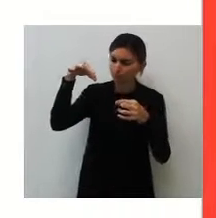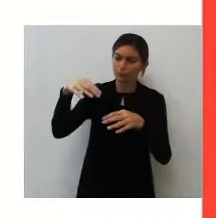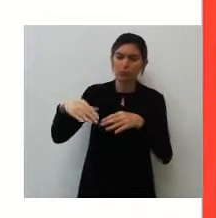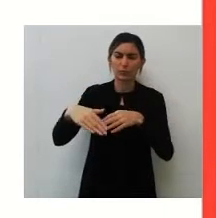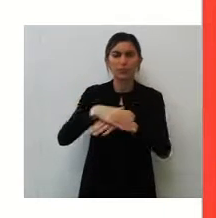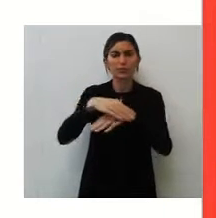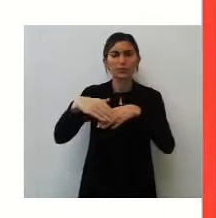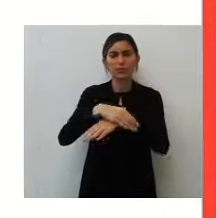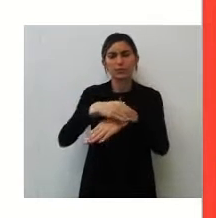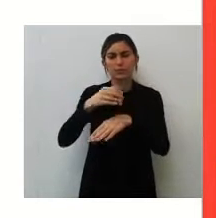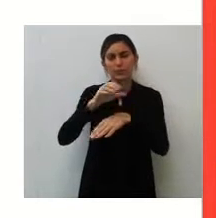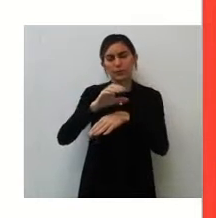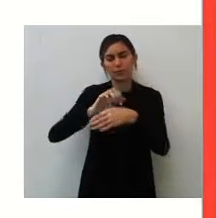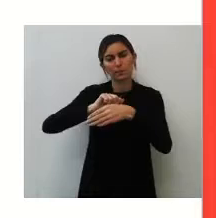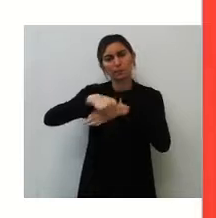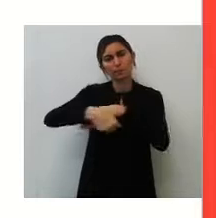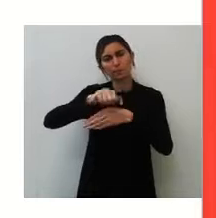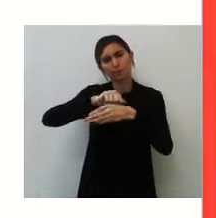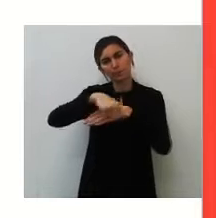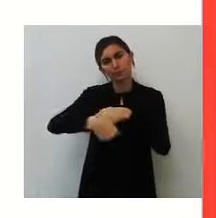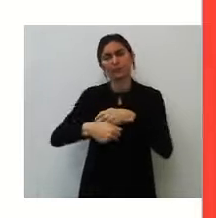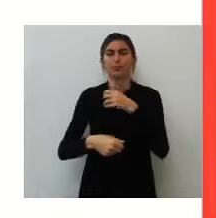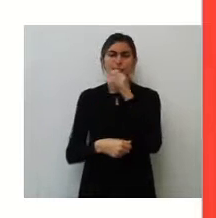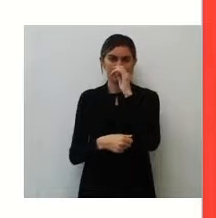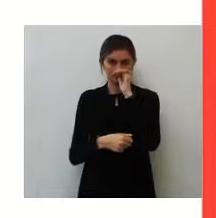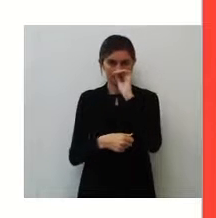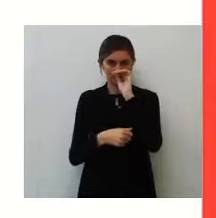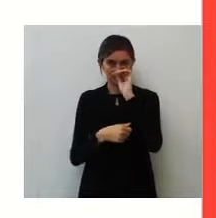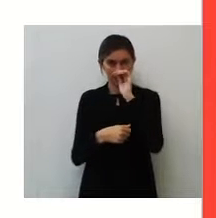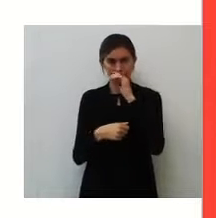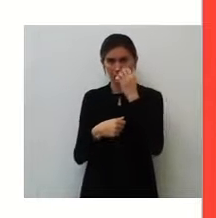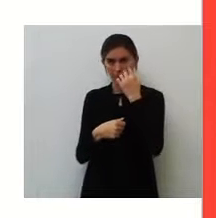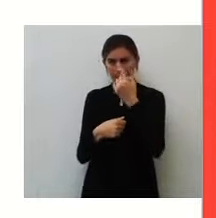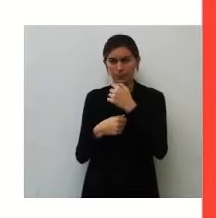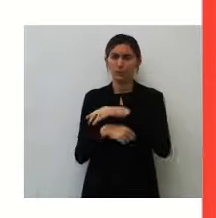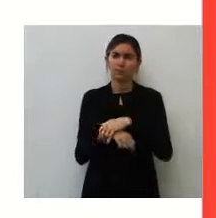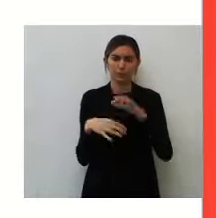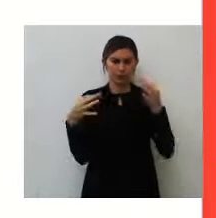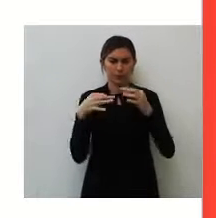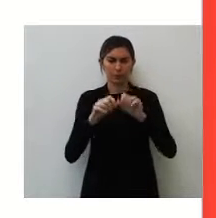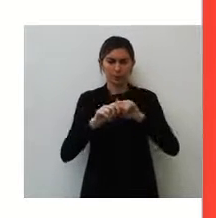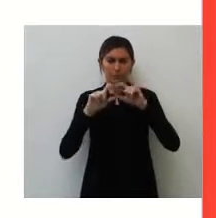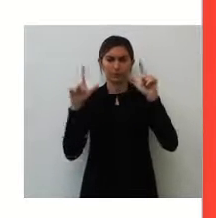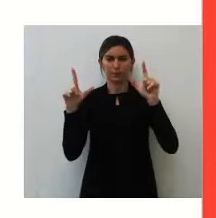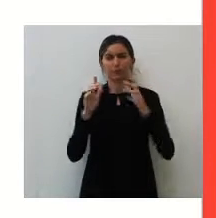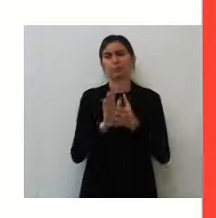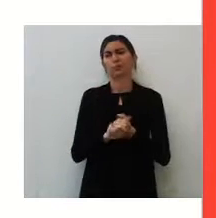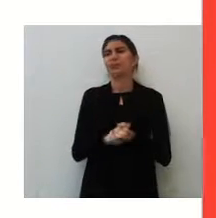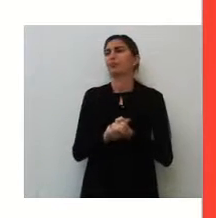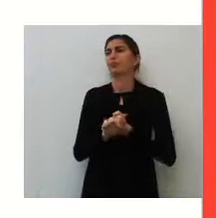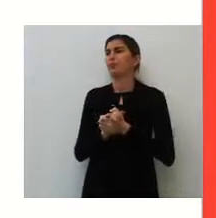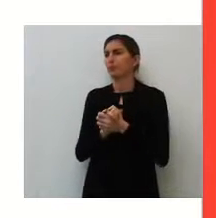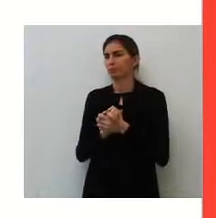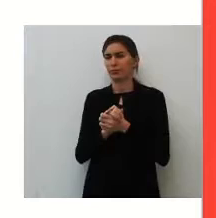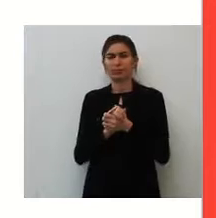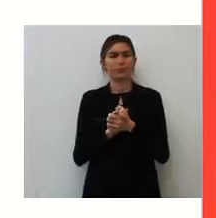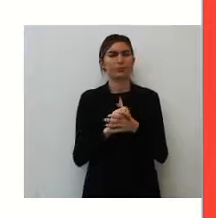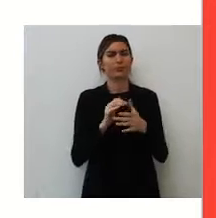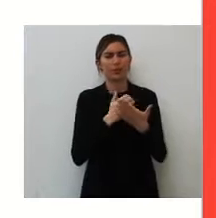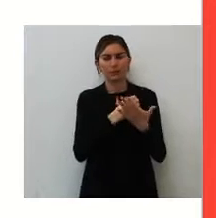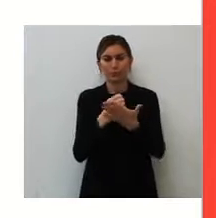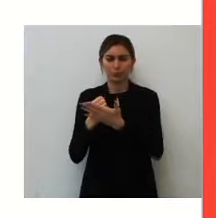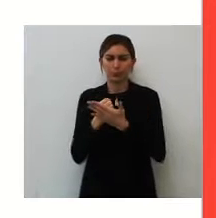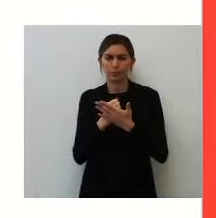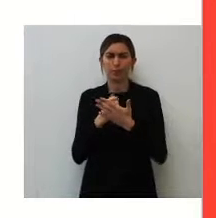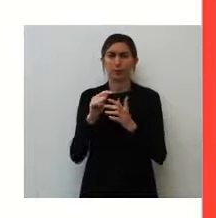a sapatilha de couro vou pedir mais uma vez para encher a tela perfeito agradecer a manuel suca profissional cristalinas